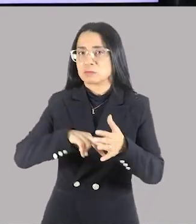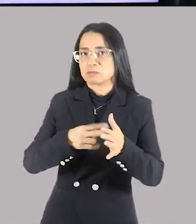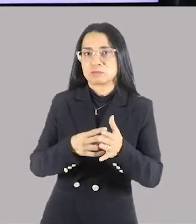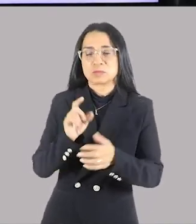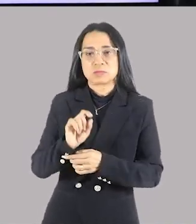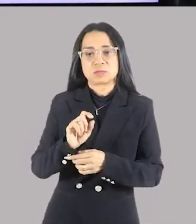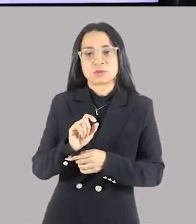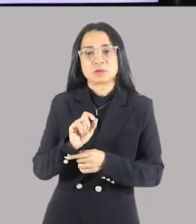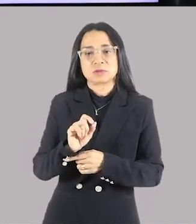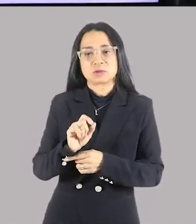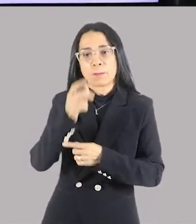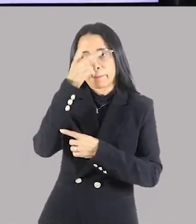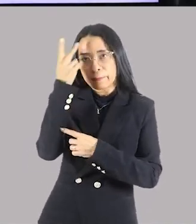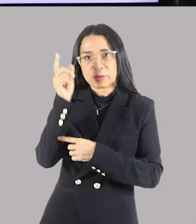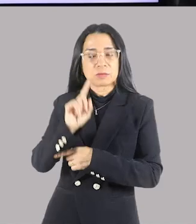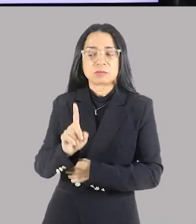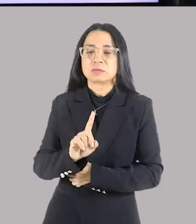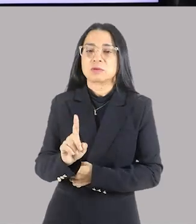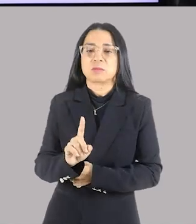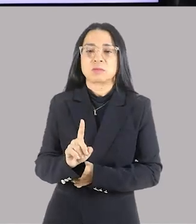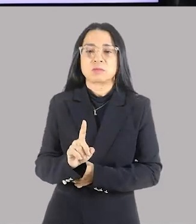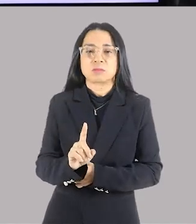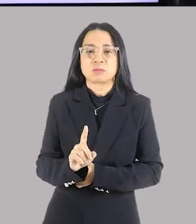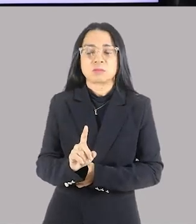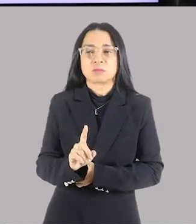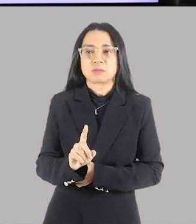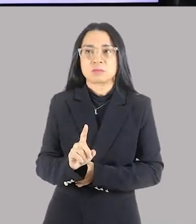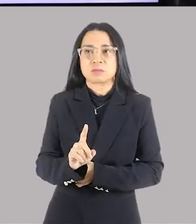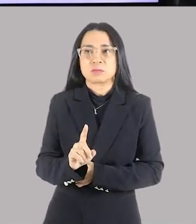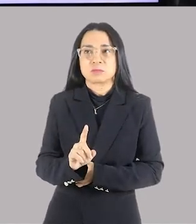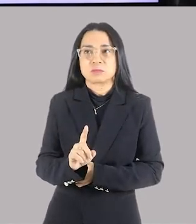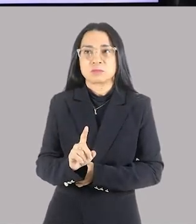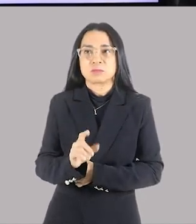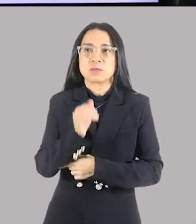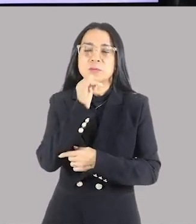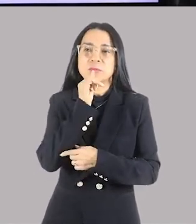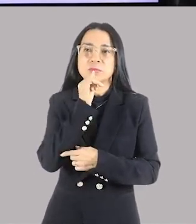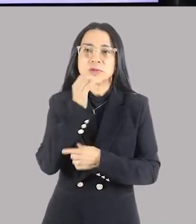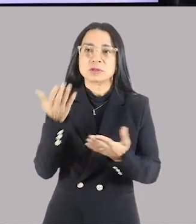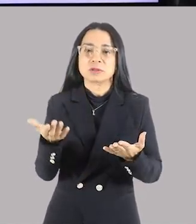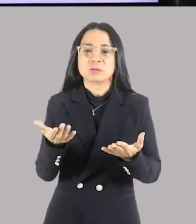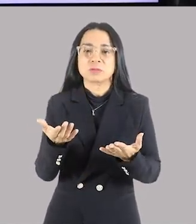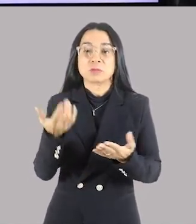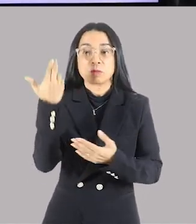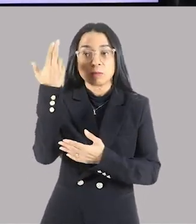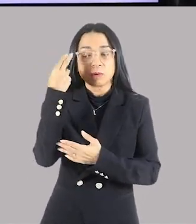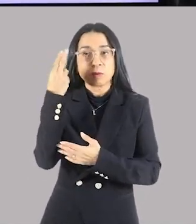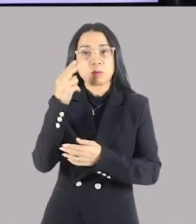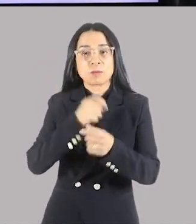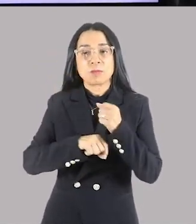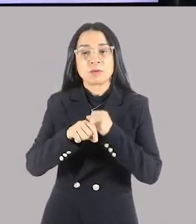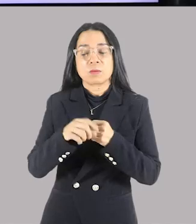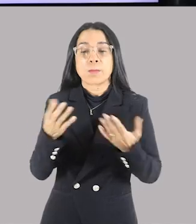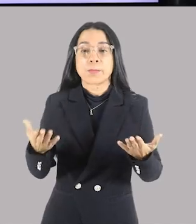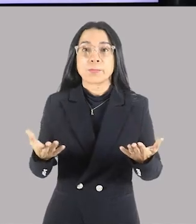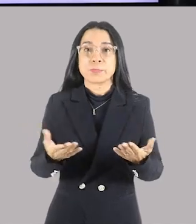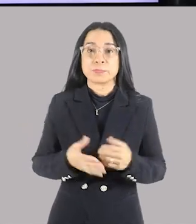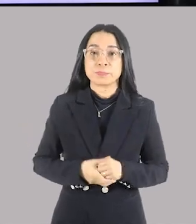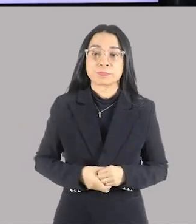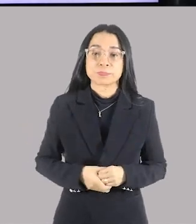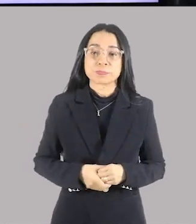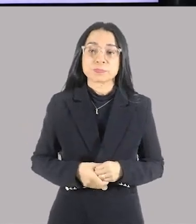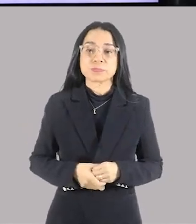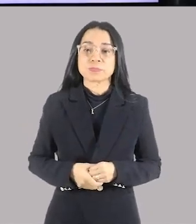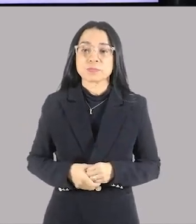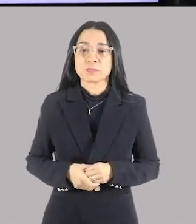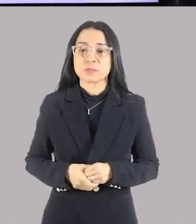significa dizer que são pessoas jurídicas, ok? Vou trazer um exemplo comum, talvez mais comum,